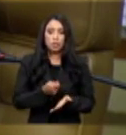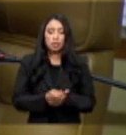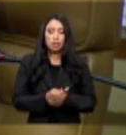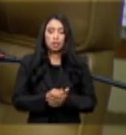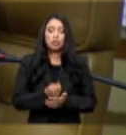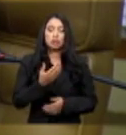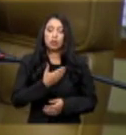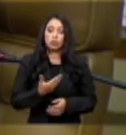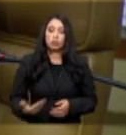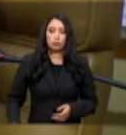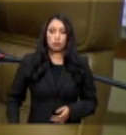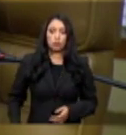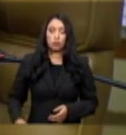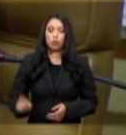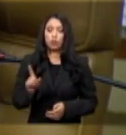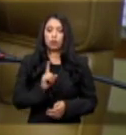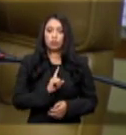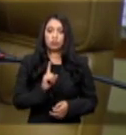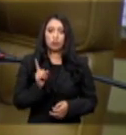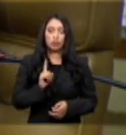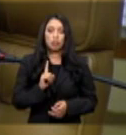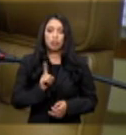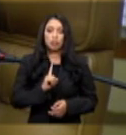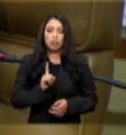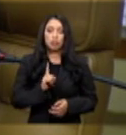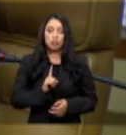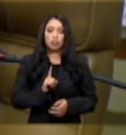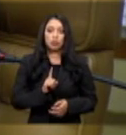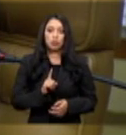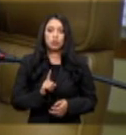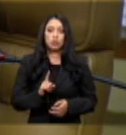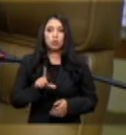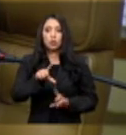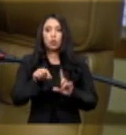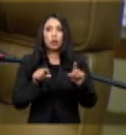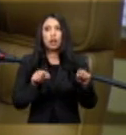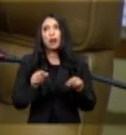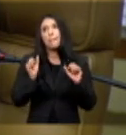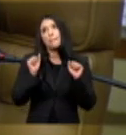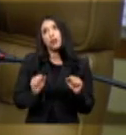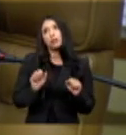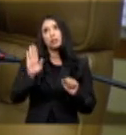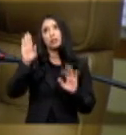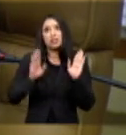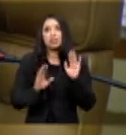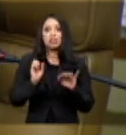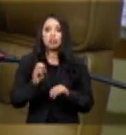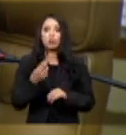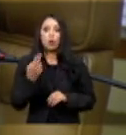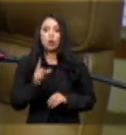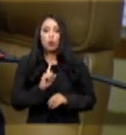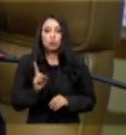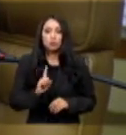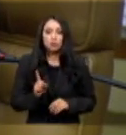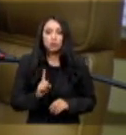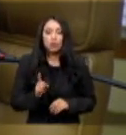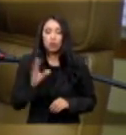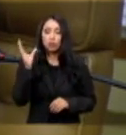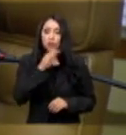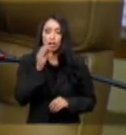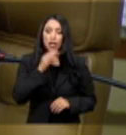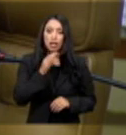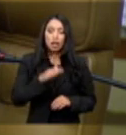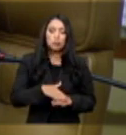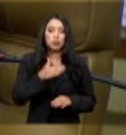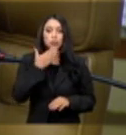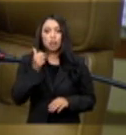e não cabe escolher se quer ou não quer fazer ou deixar de fazer licitação, porque mais depressa se consegue